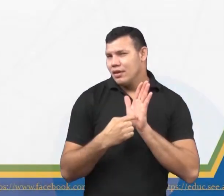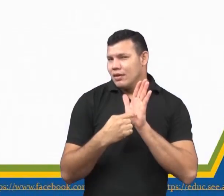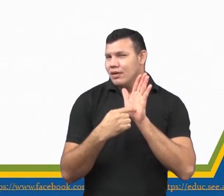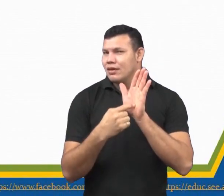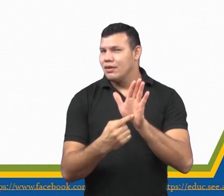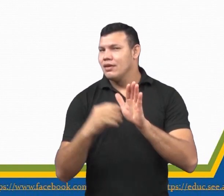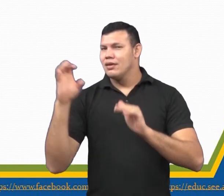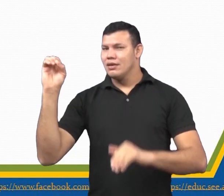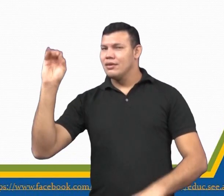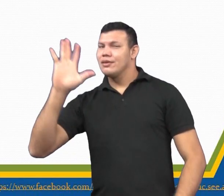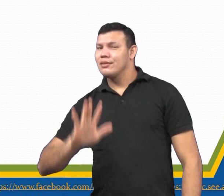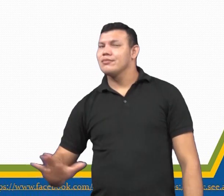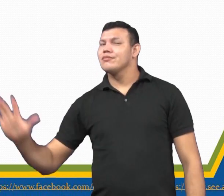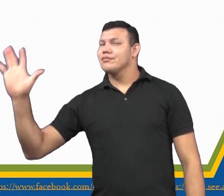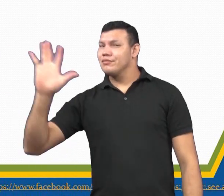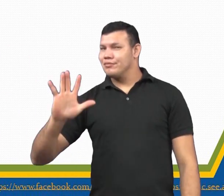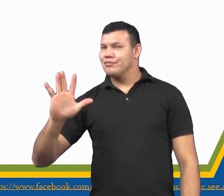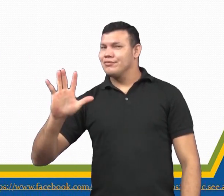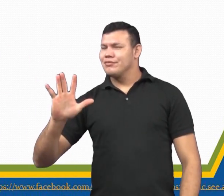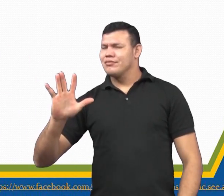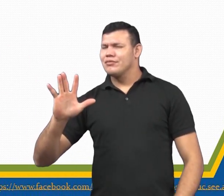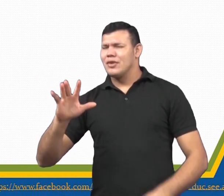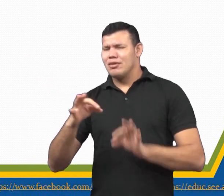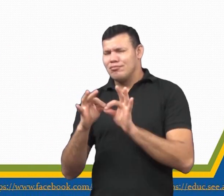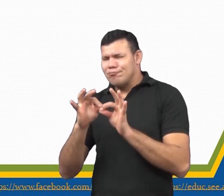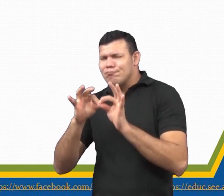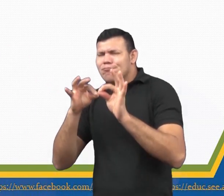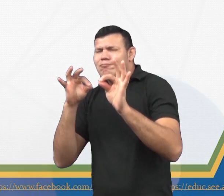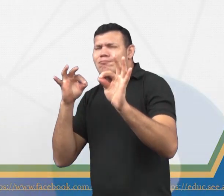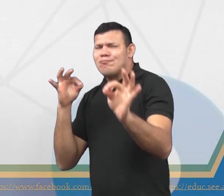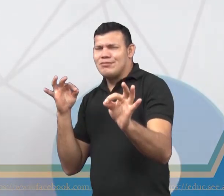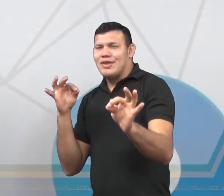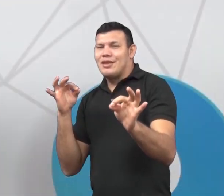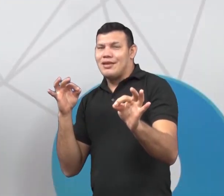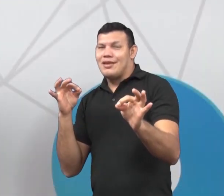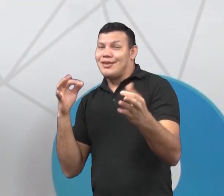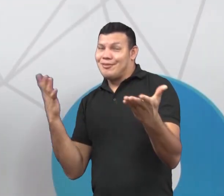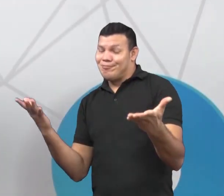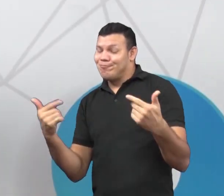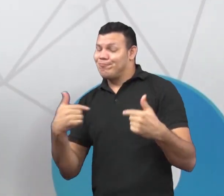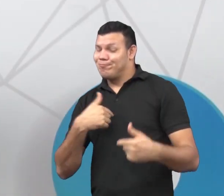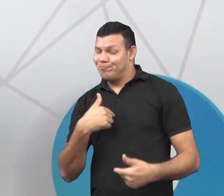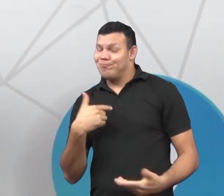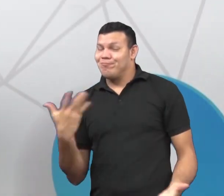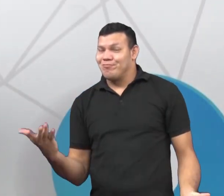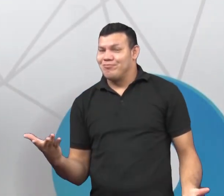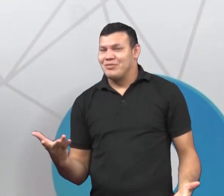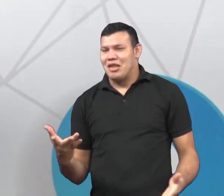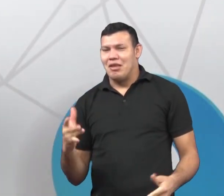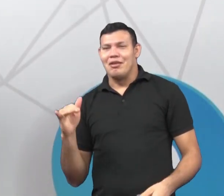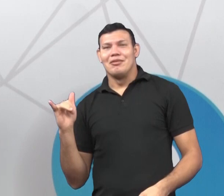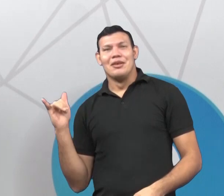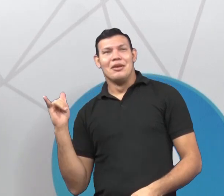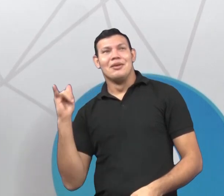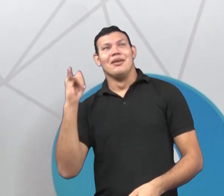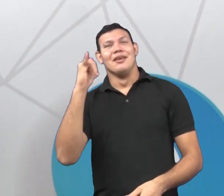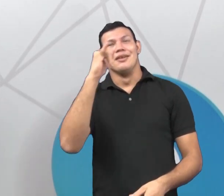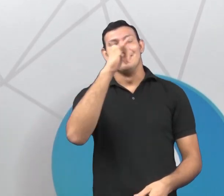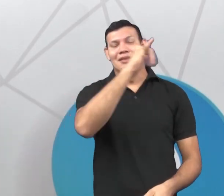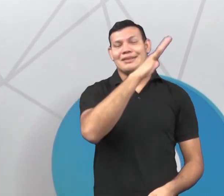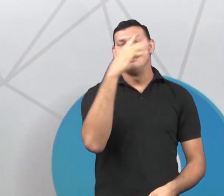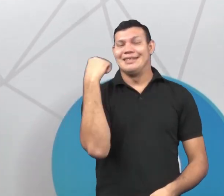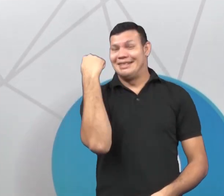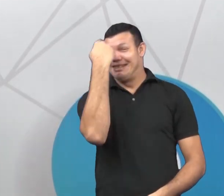a Oceania, que é um lugar tão distante para nós. Até se você quiser viajar para lá, demora muitas horas para